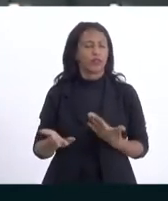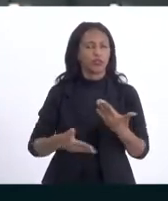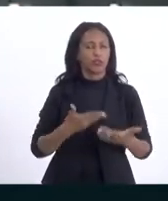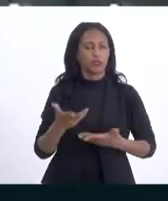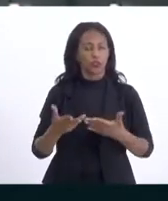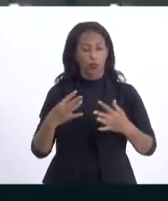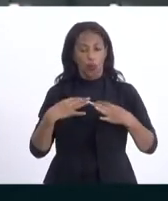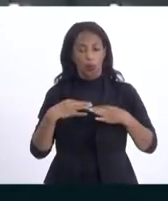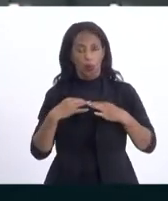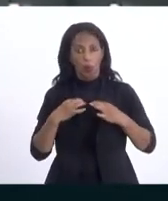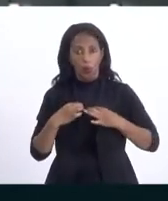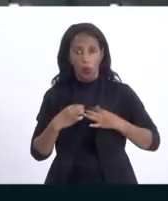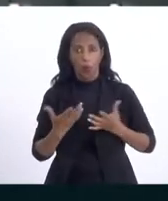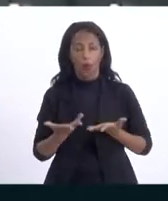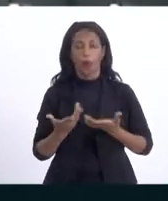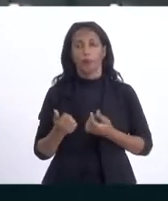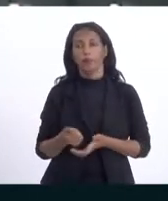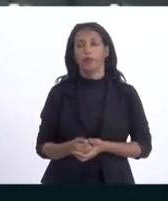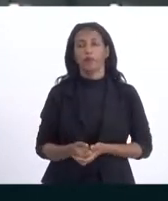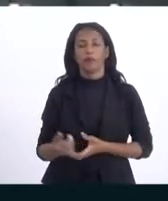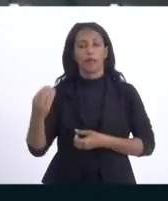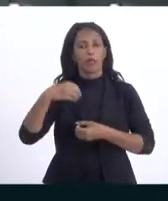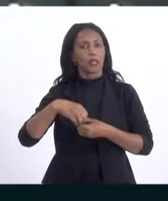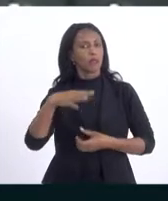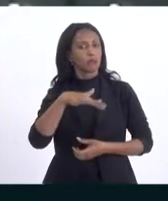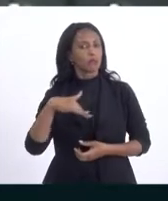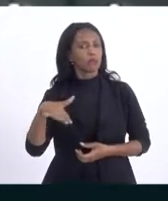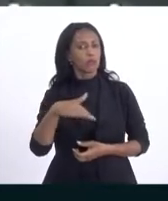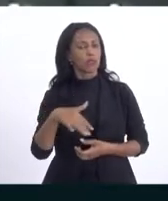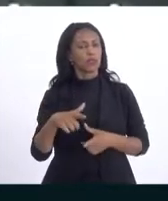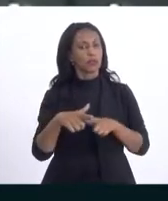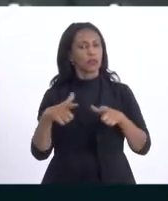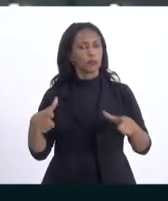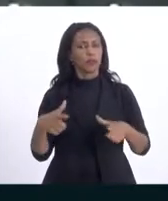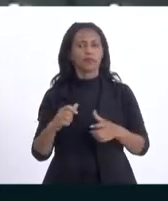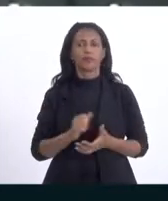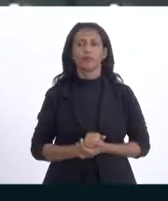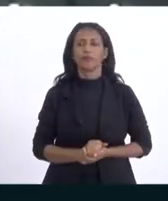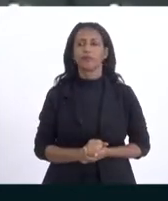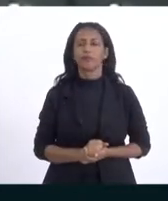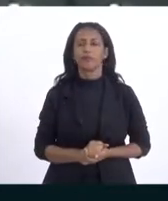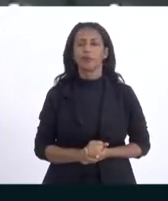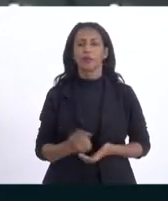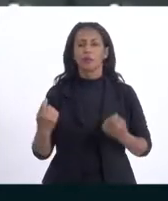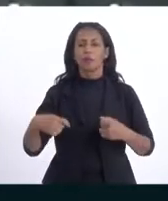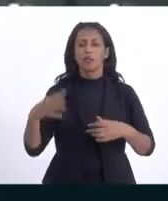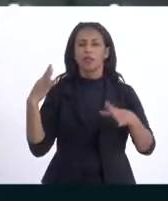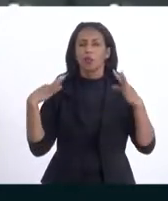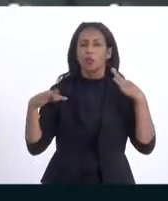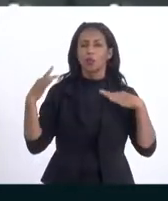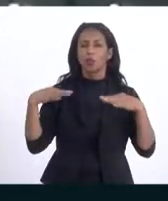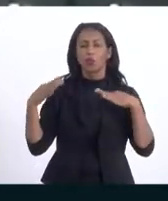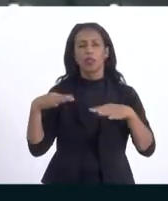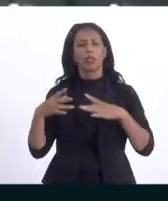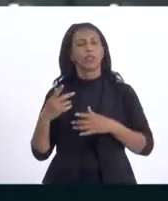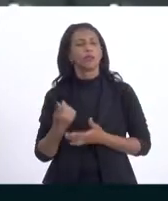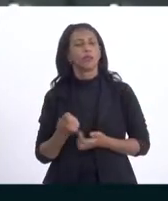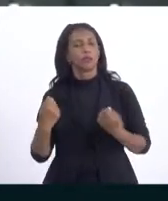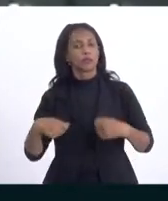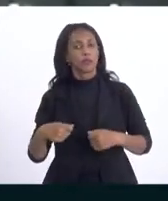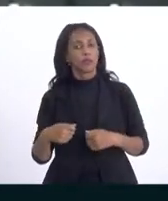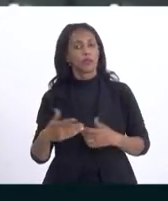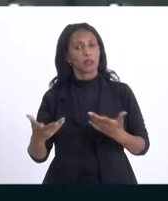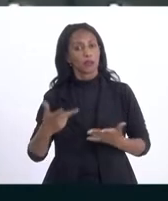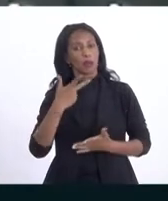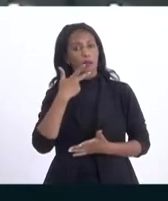de roupas dentro da região, muito grande, muitos ônibus de turismo indo comprar, etc. Então, a minha